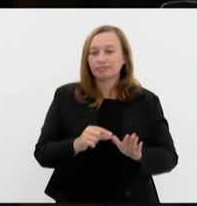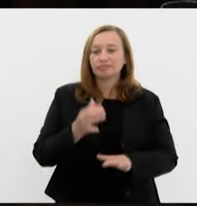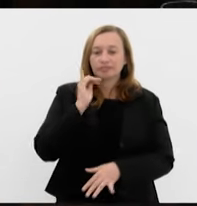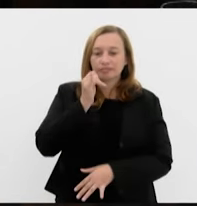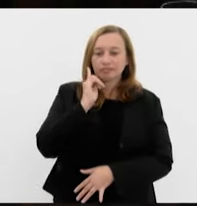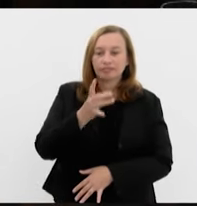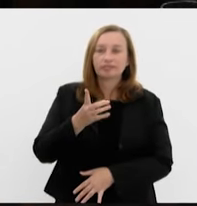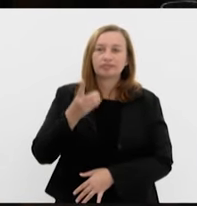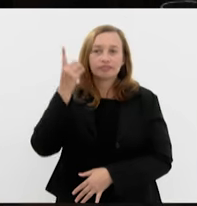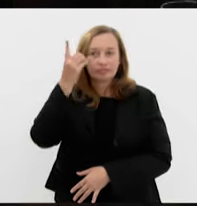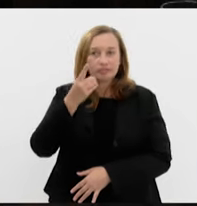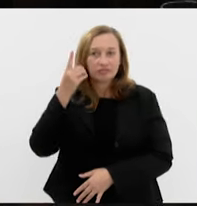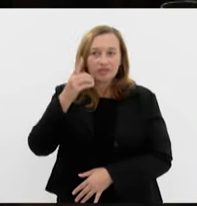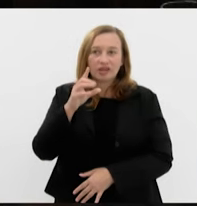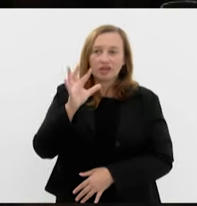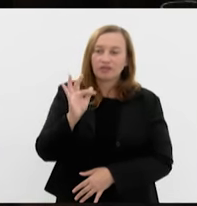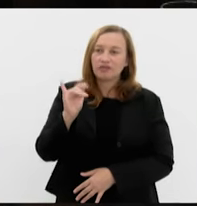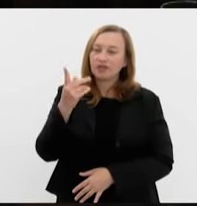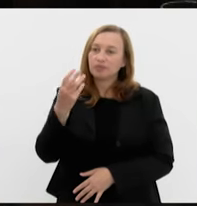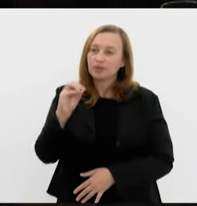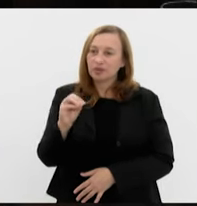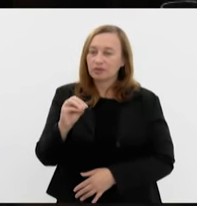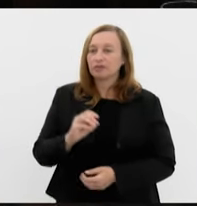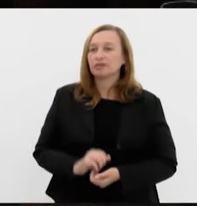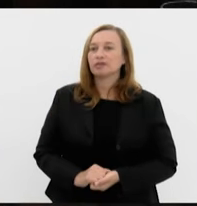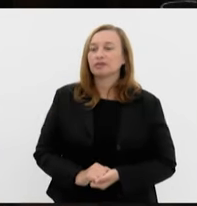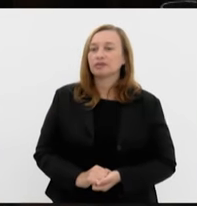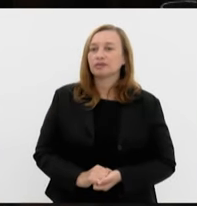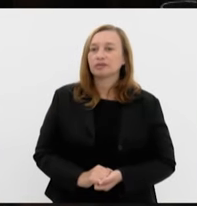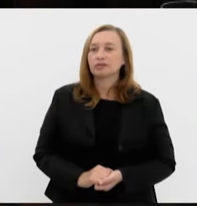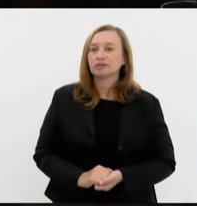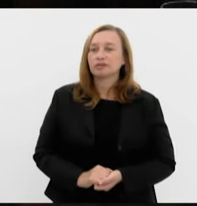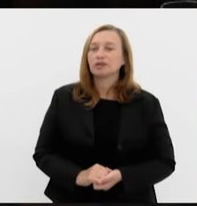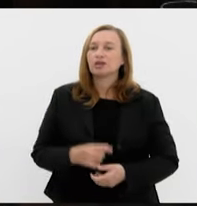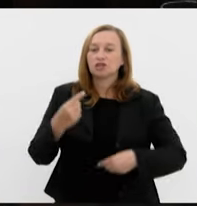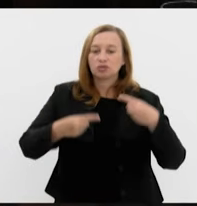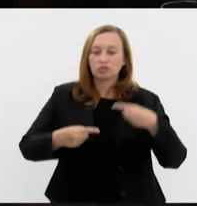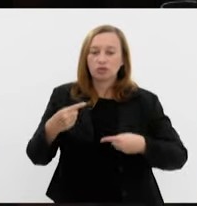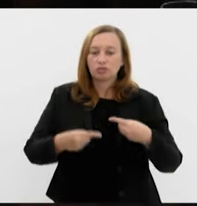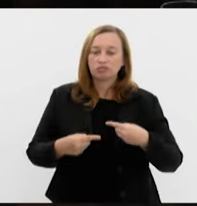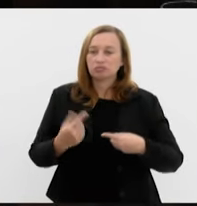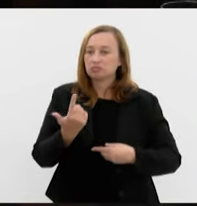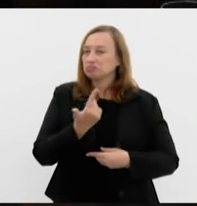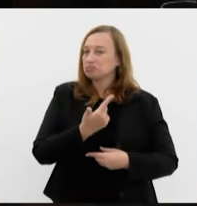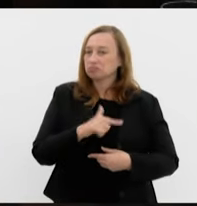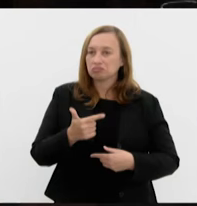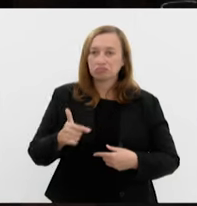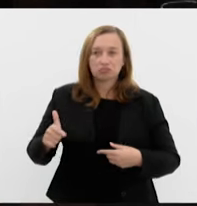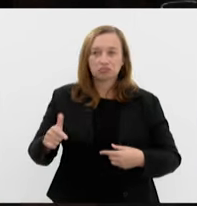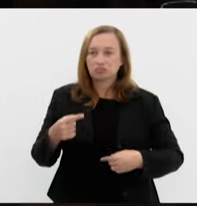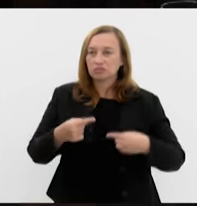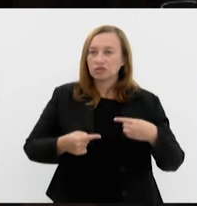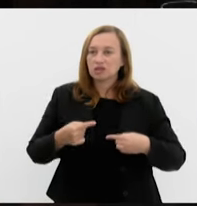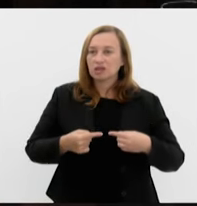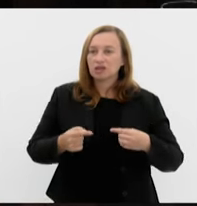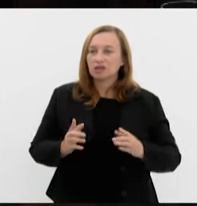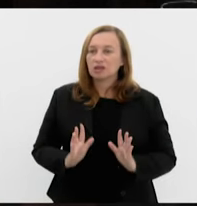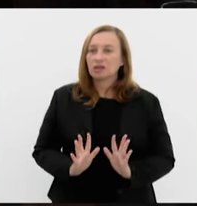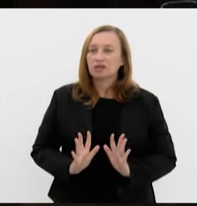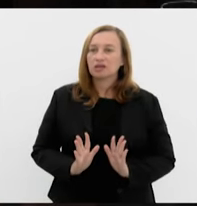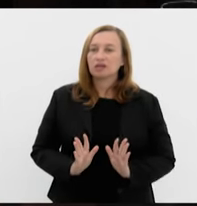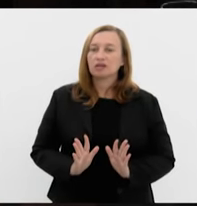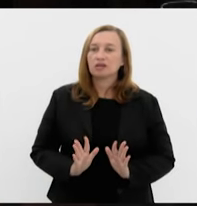Deputado Felipe Felipinho rab em discussão não havendo Quem Queira